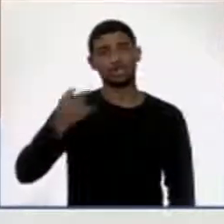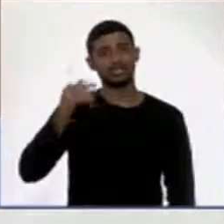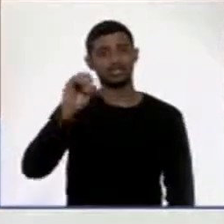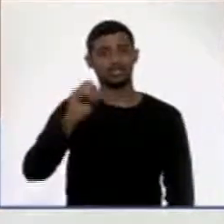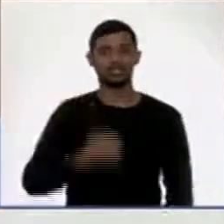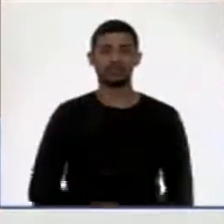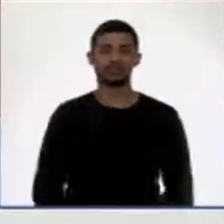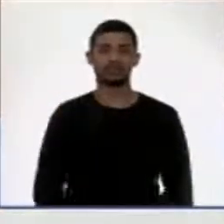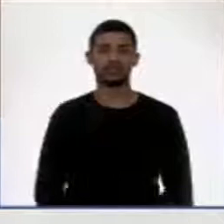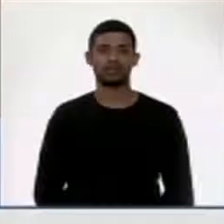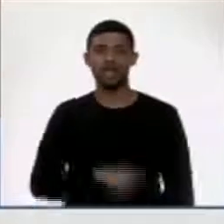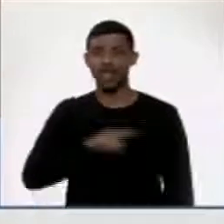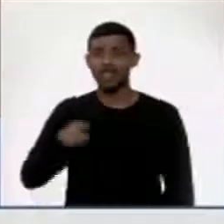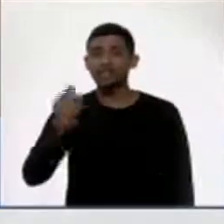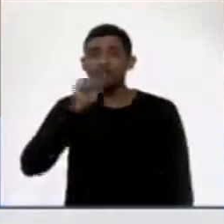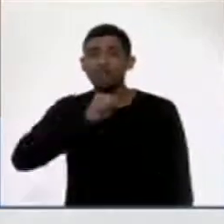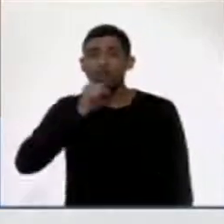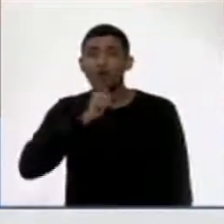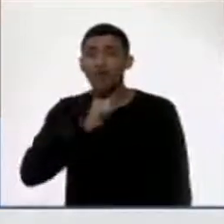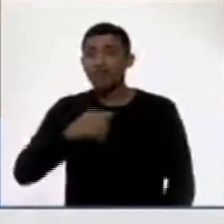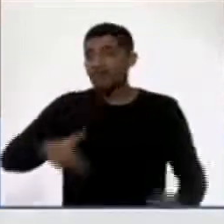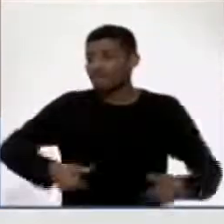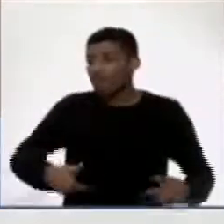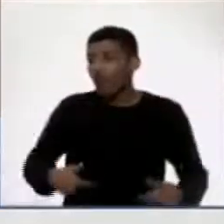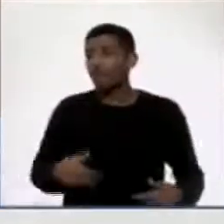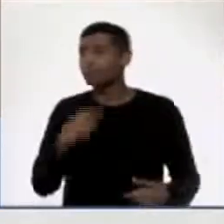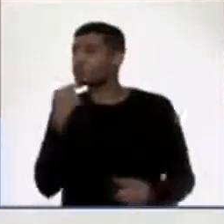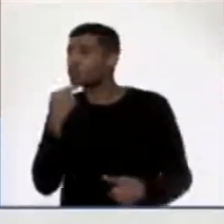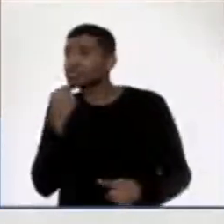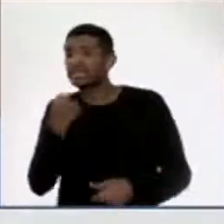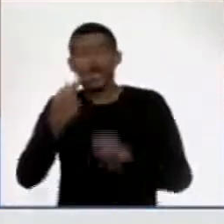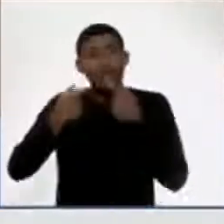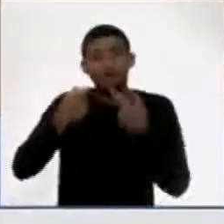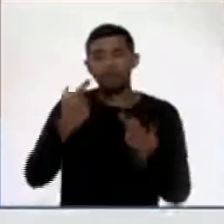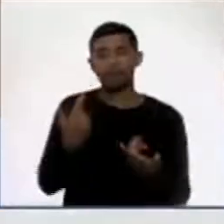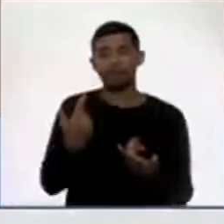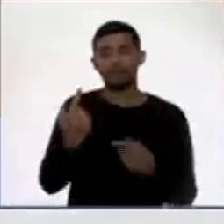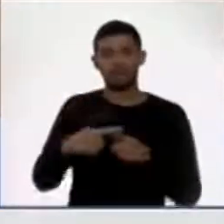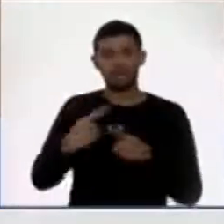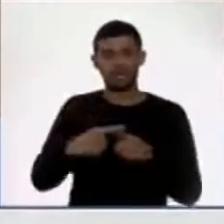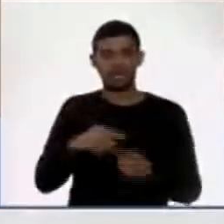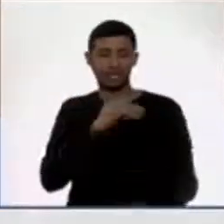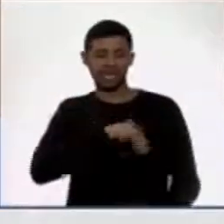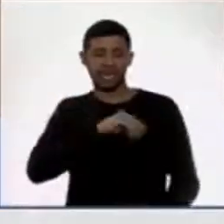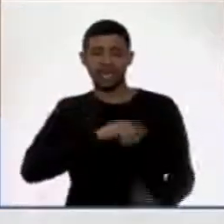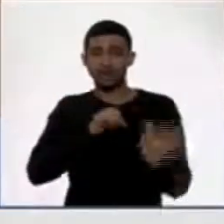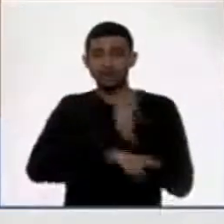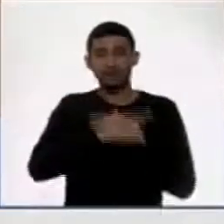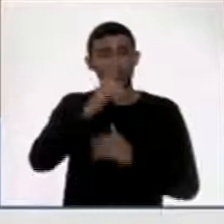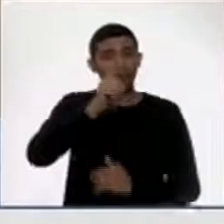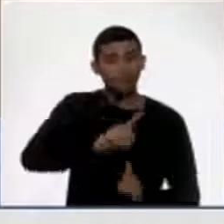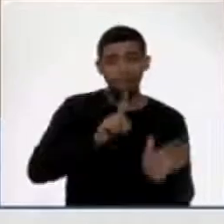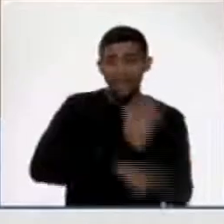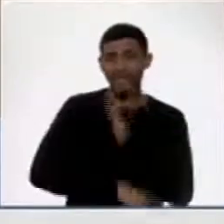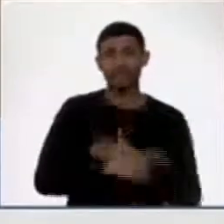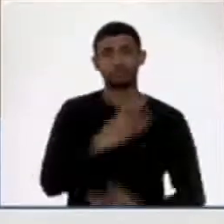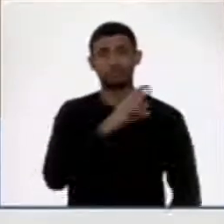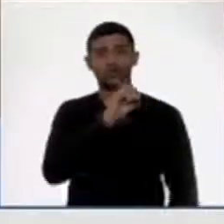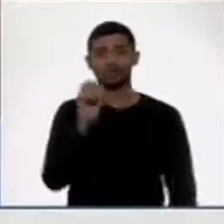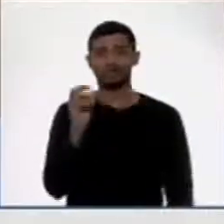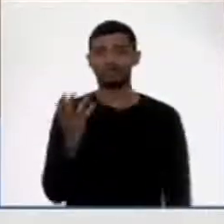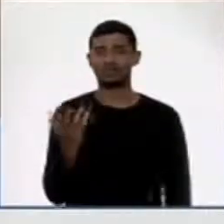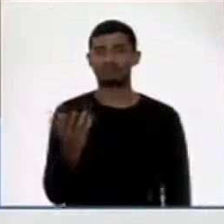Esses idosos vão morrer na miséria sem ter acesso a um salário mínimo para conseguir garantir